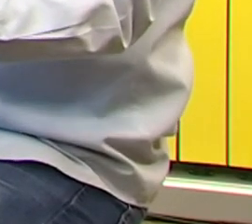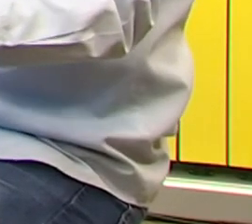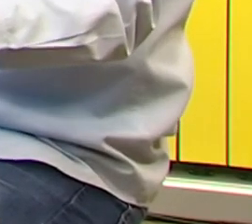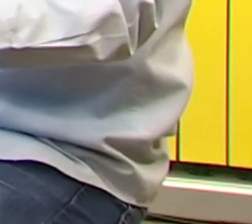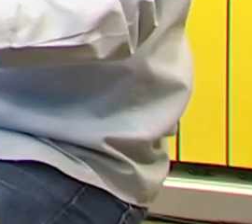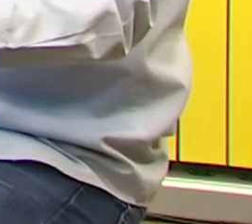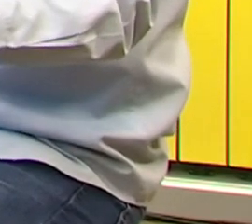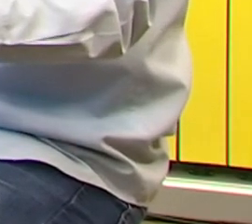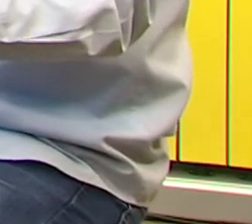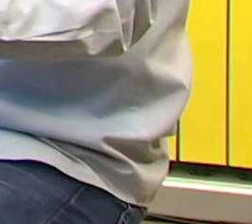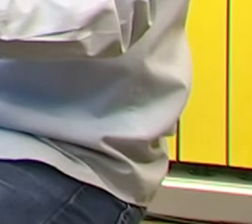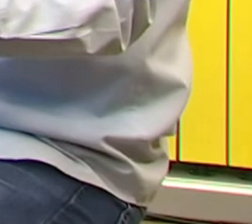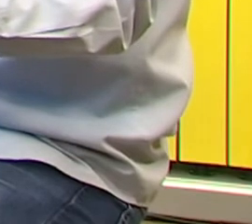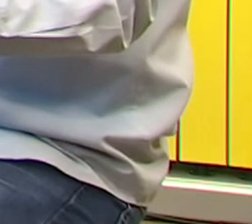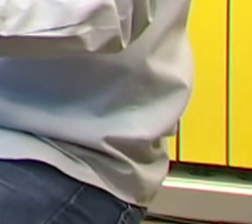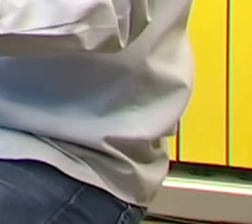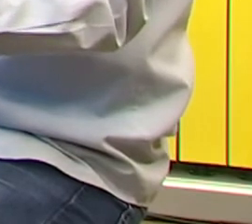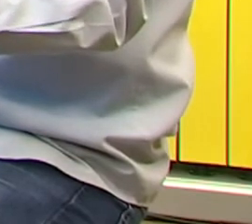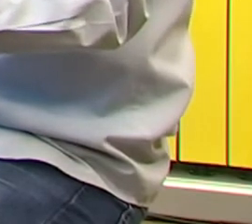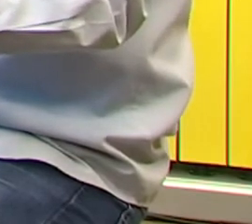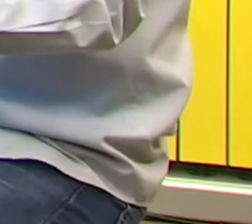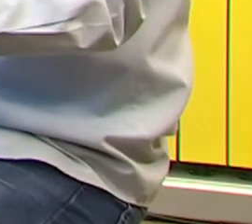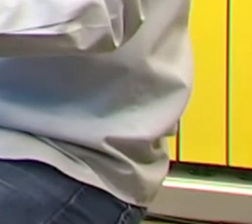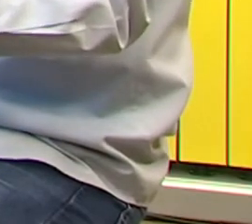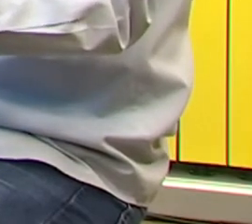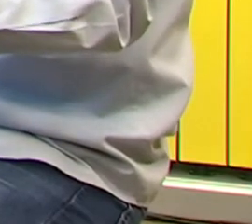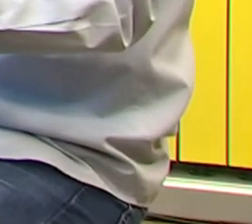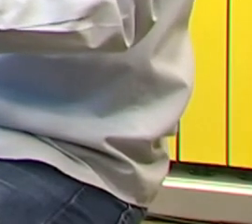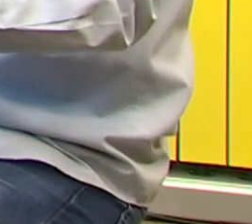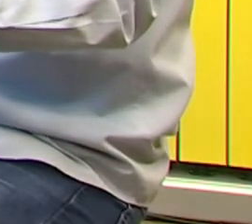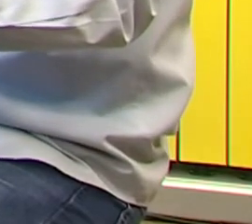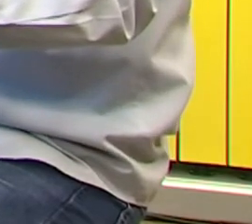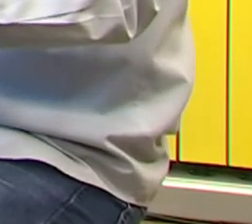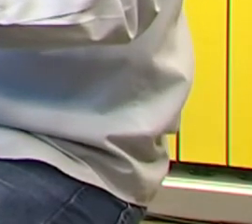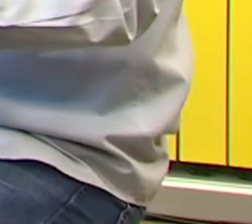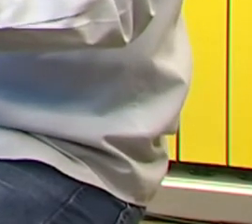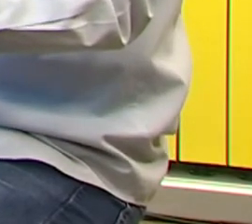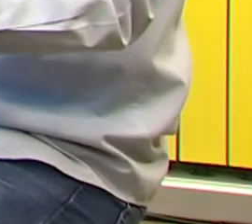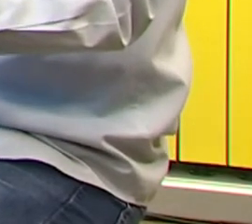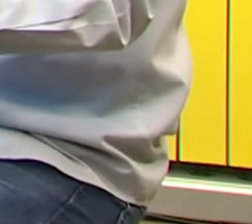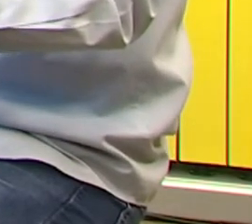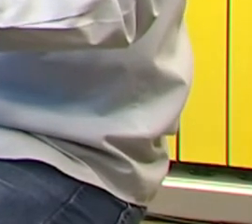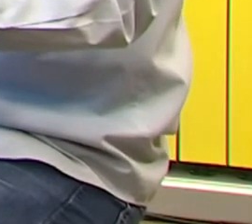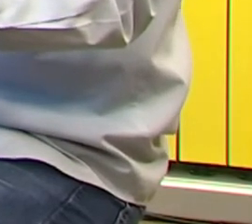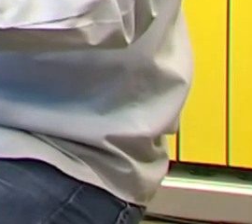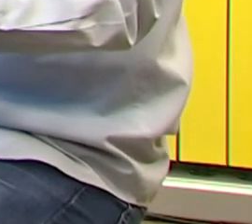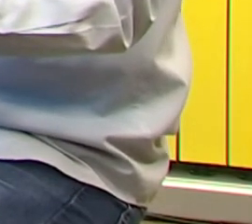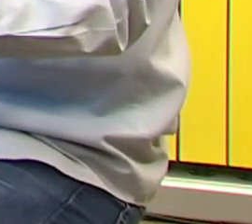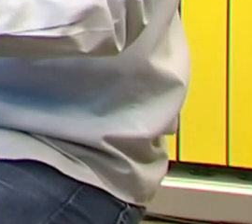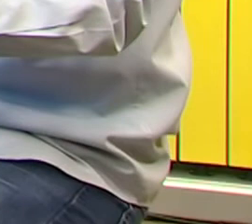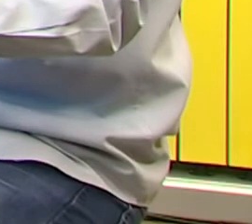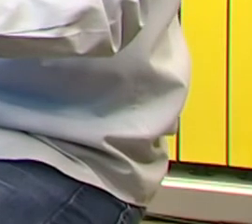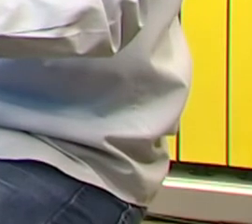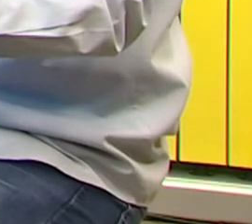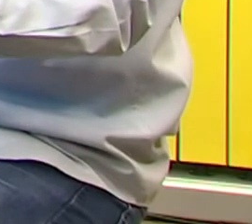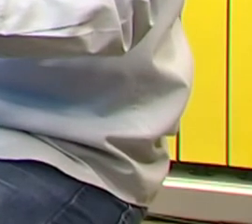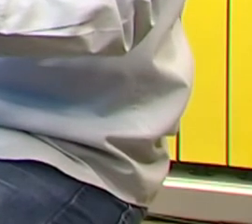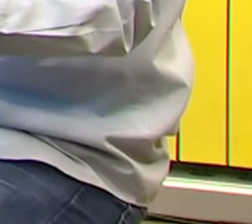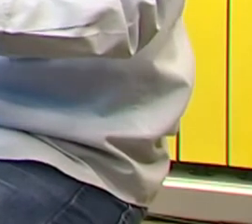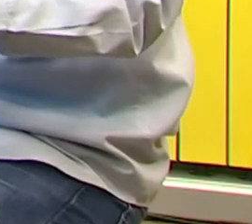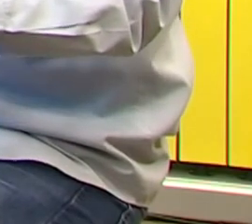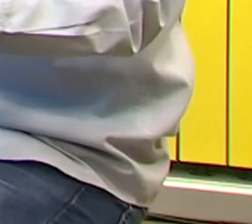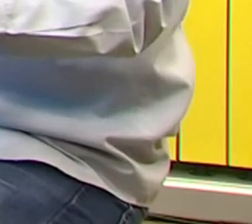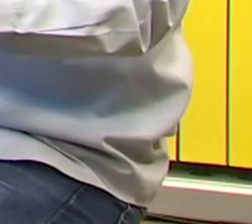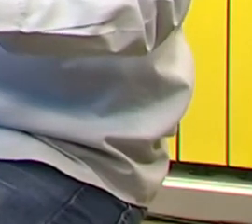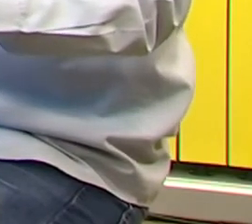fevereiro. Como é que você, como treinador, vê essa situação? Tá ali uma joia, um jogador que tem muito